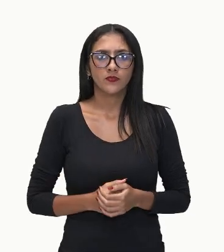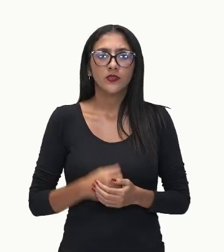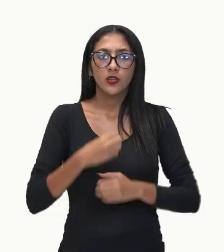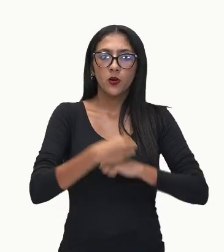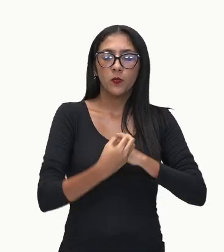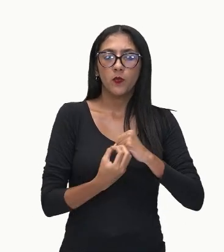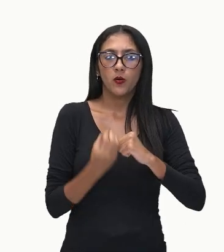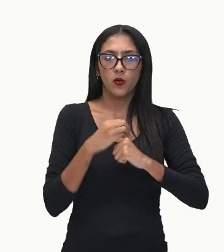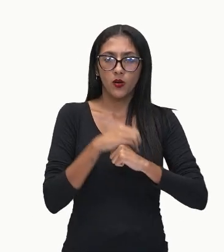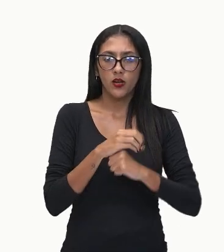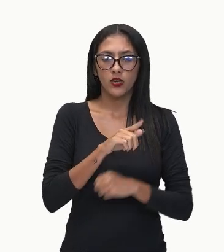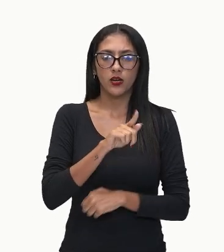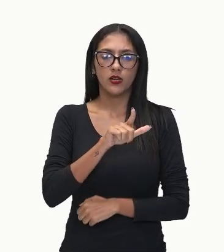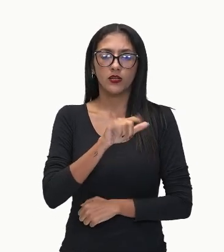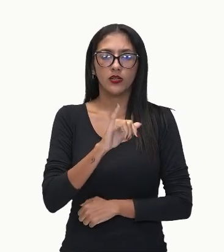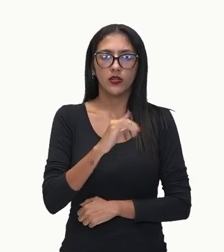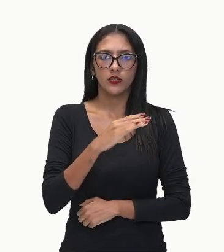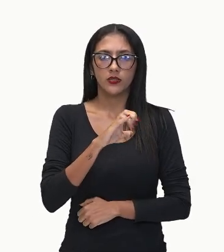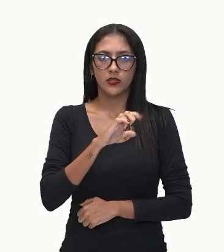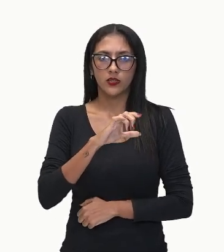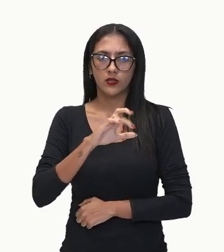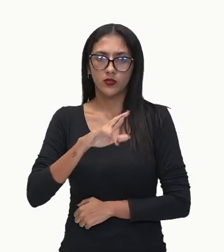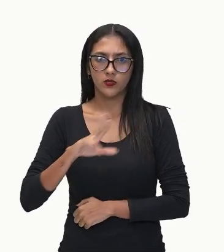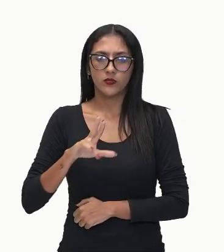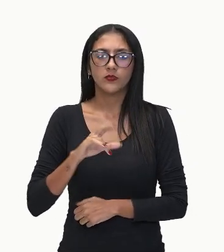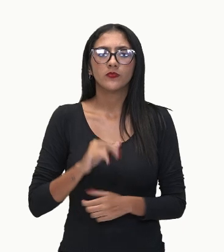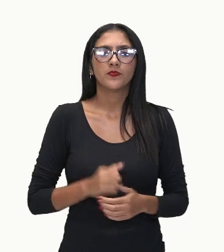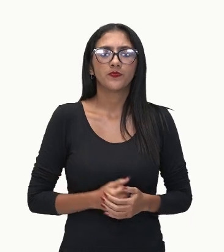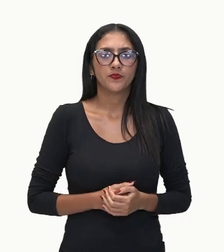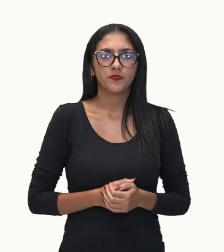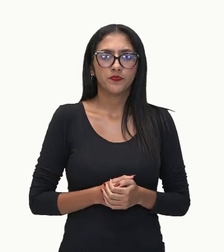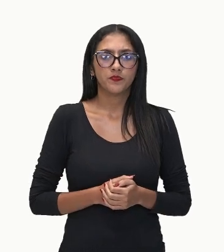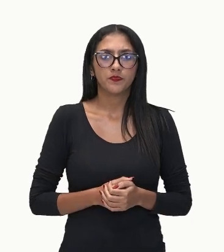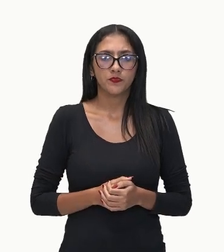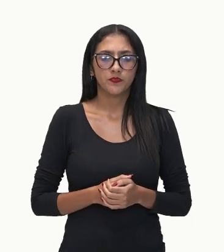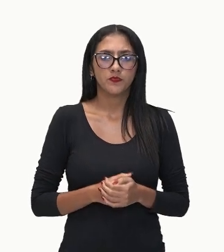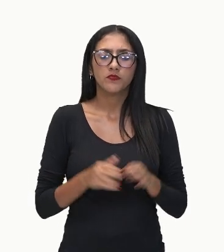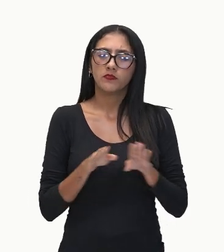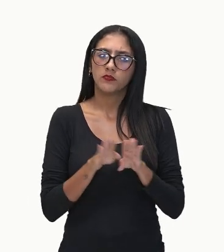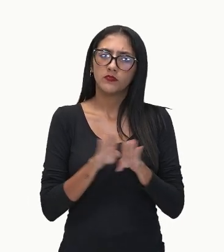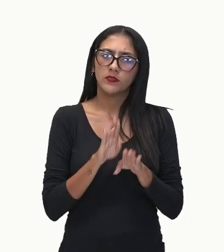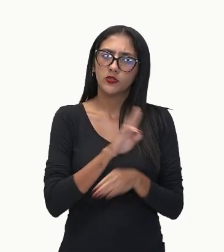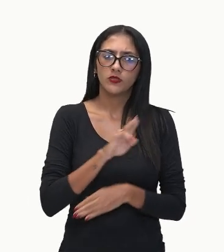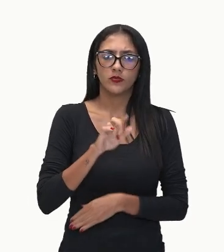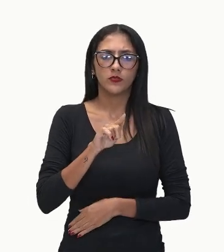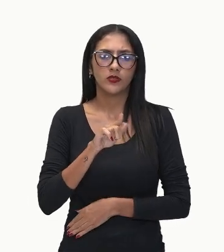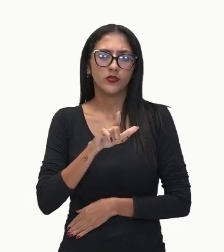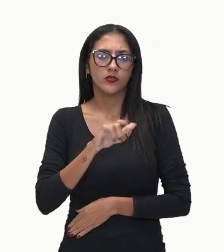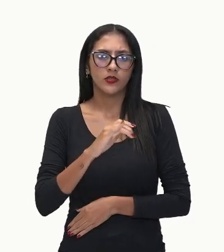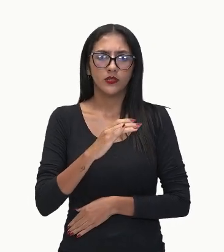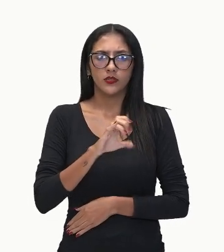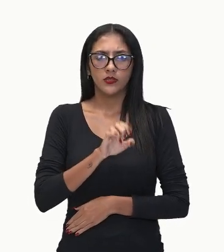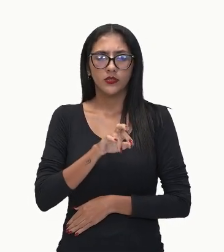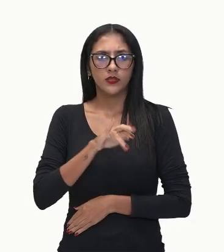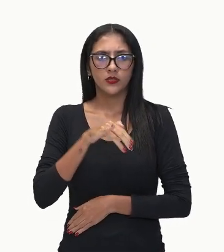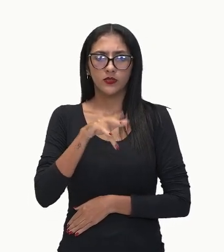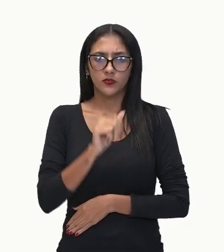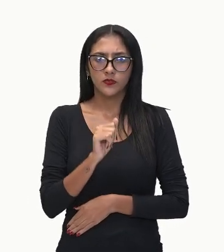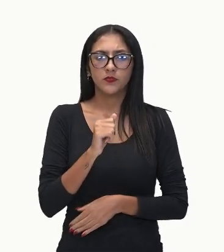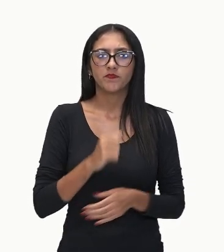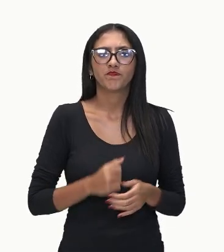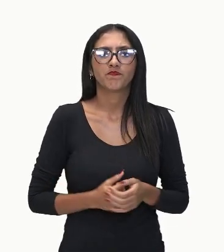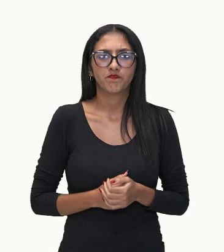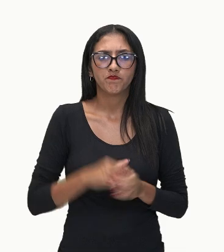de glicerol, conhecido também como glicerina, unidas a